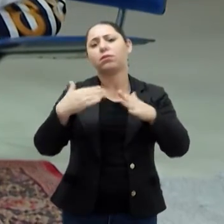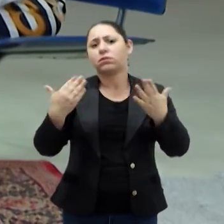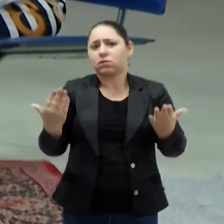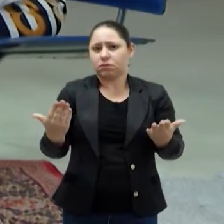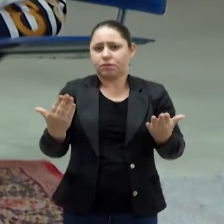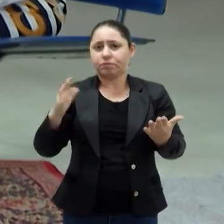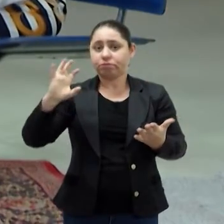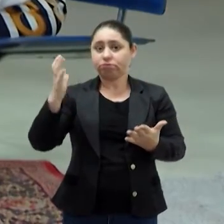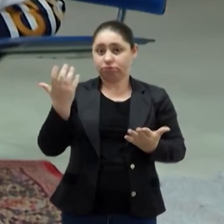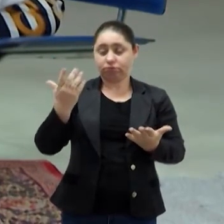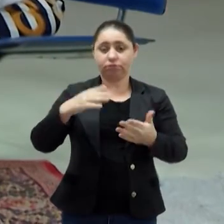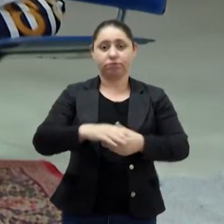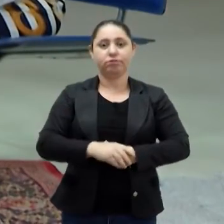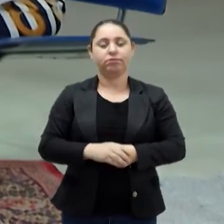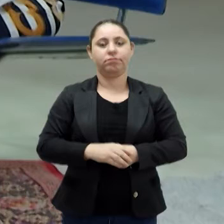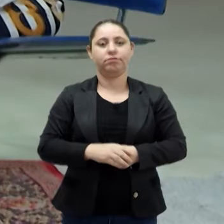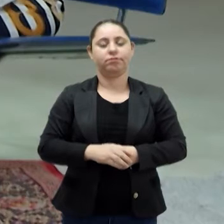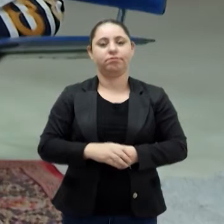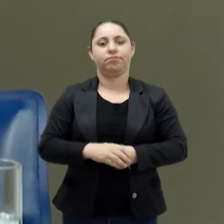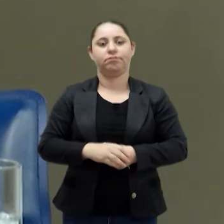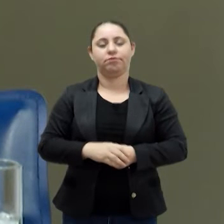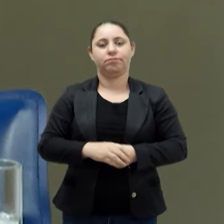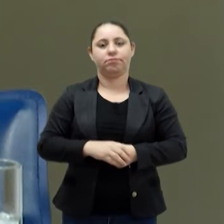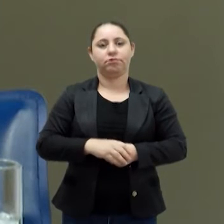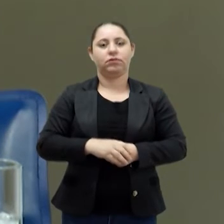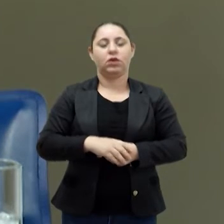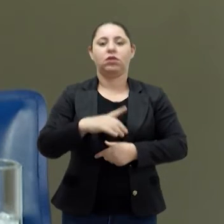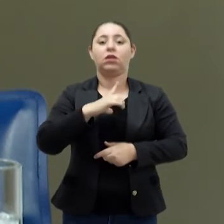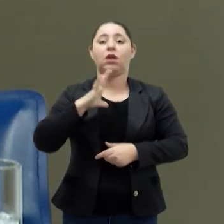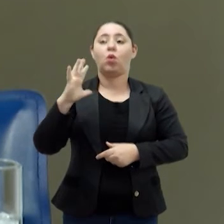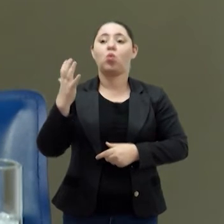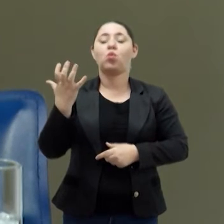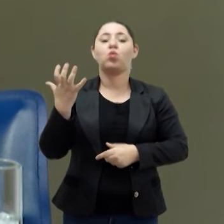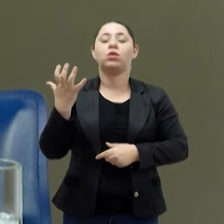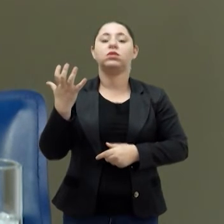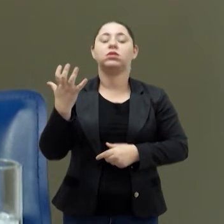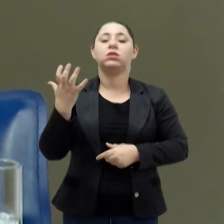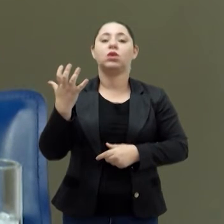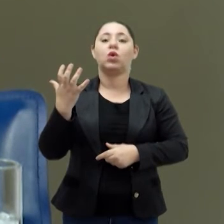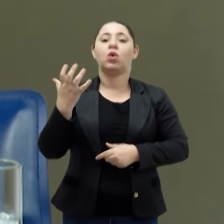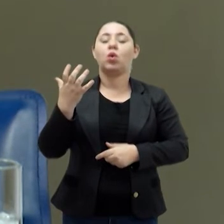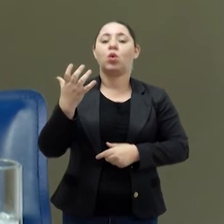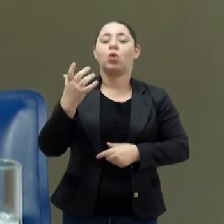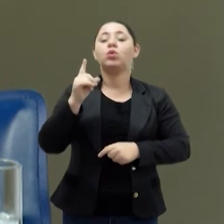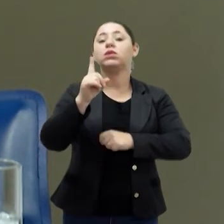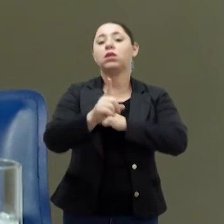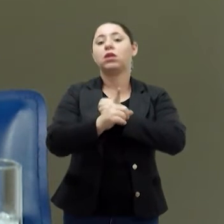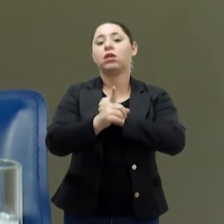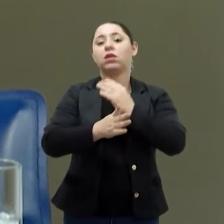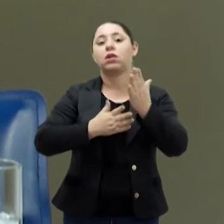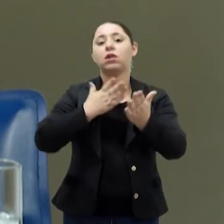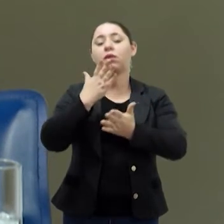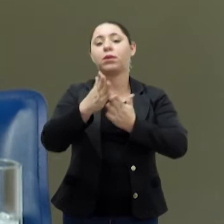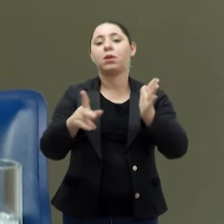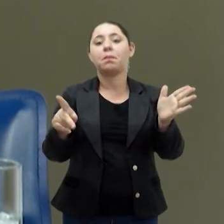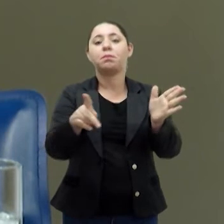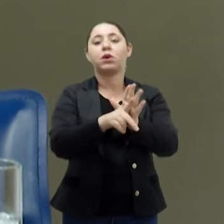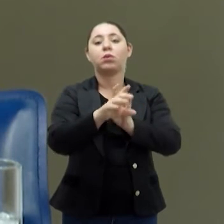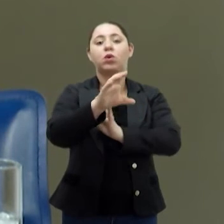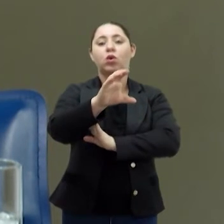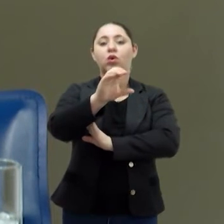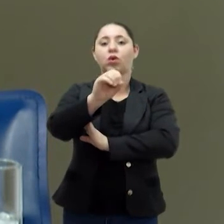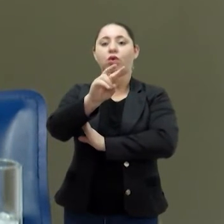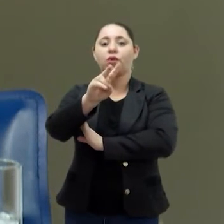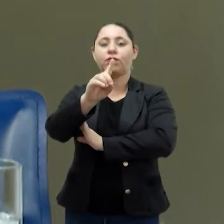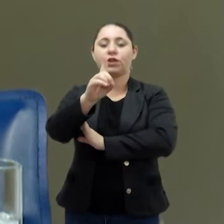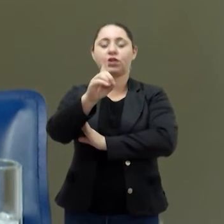motivo que está acontecendo isso. O que tem acontecido é que um dos tratamentos que se utiliza para o